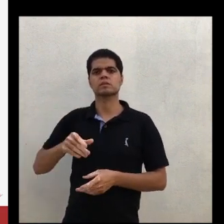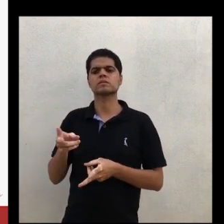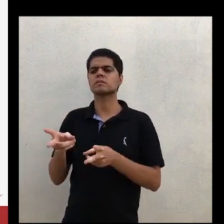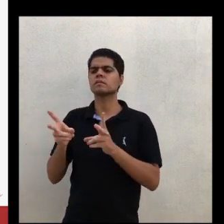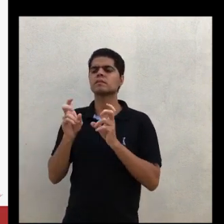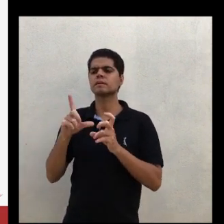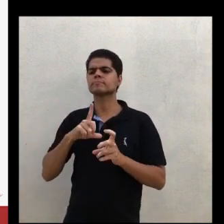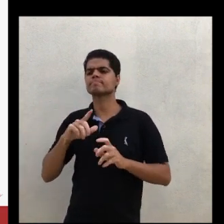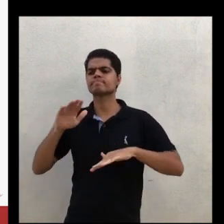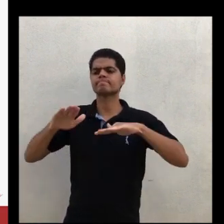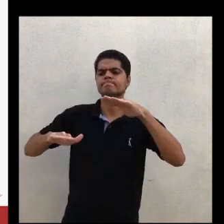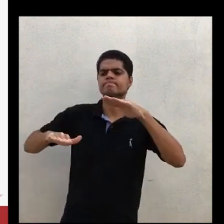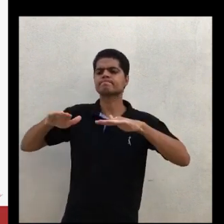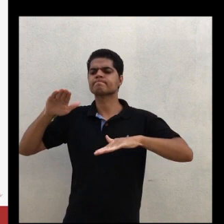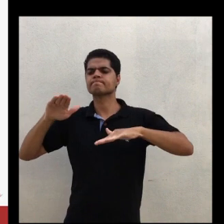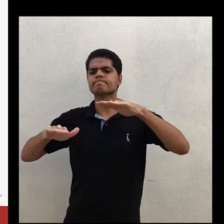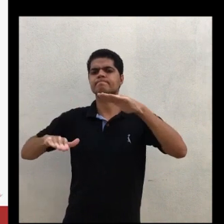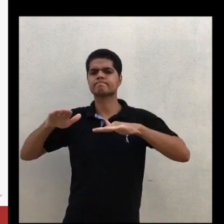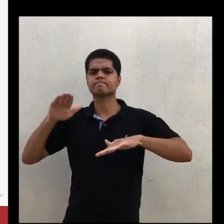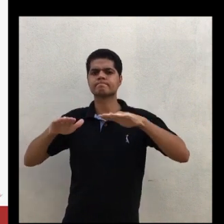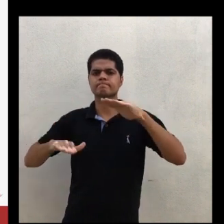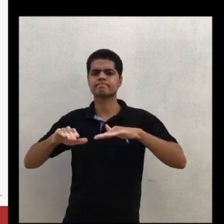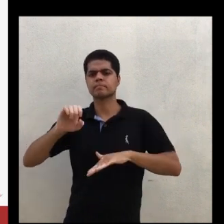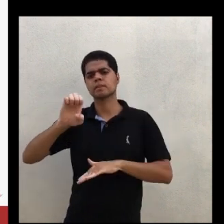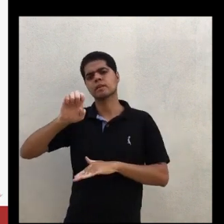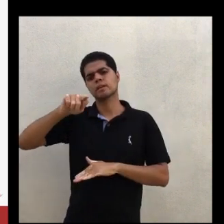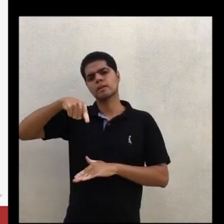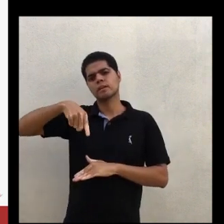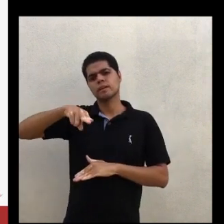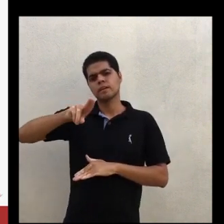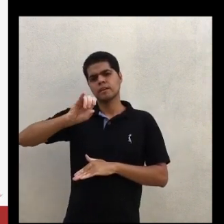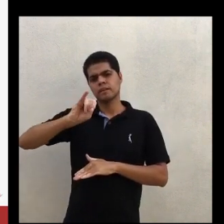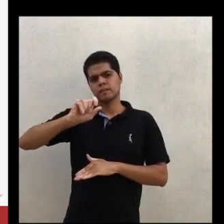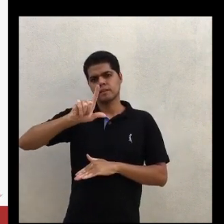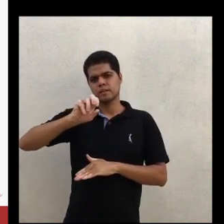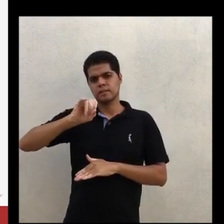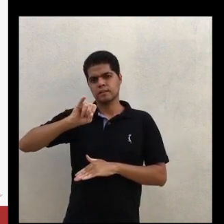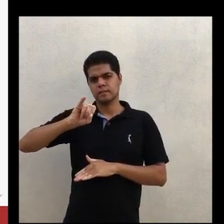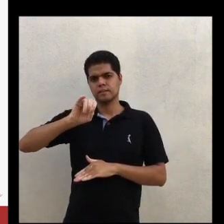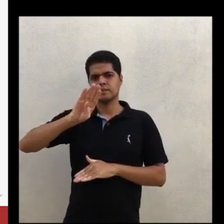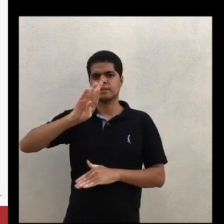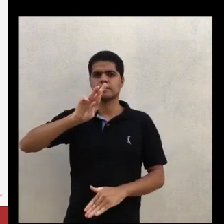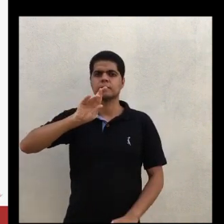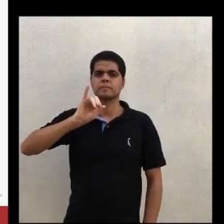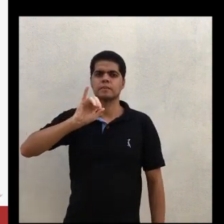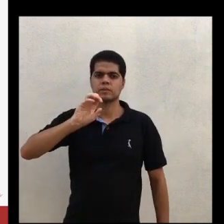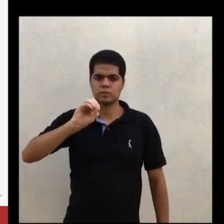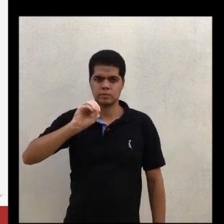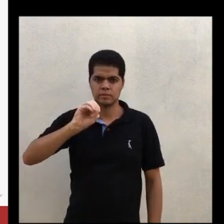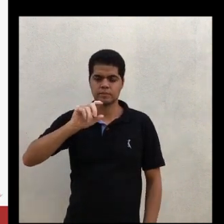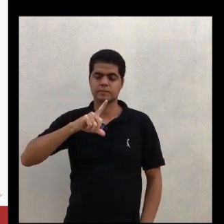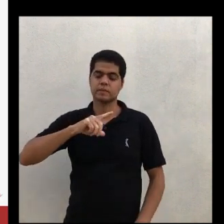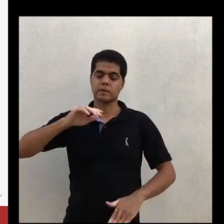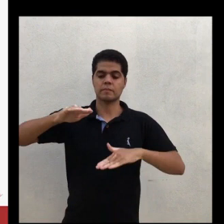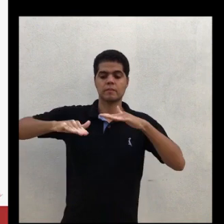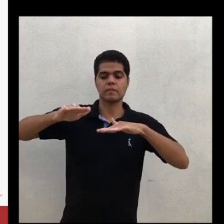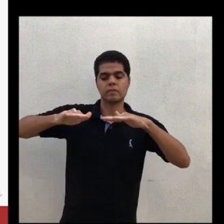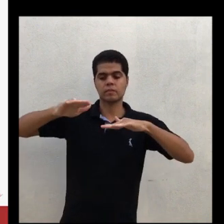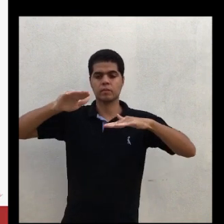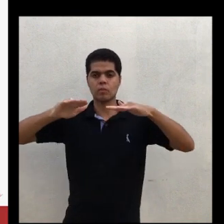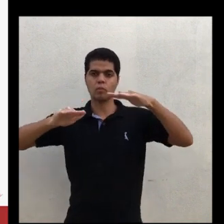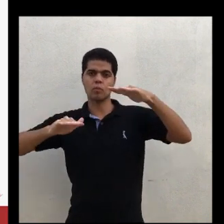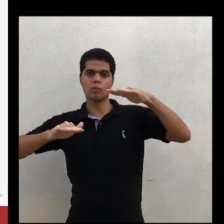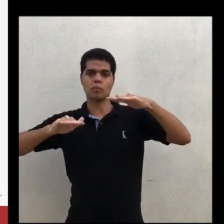um centro de massa, um centro de gravidade, tá? E assim ele consegue